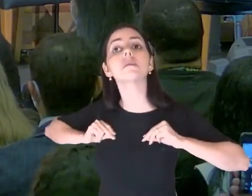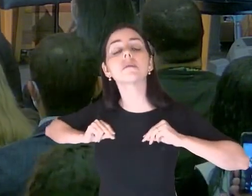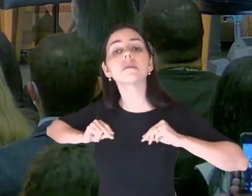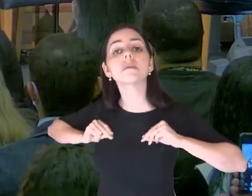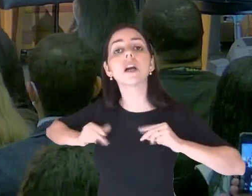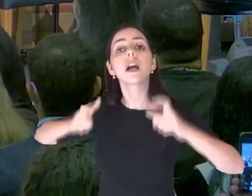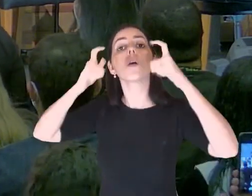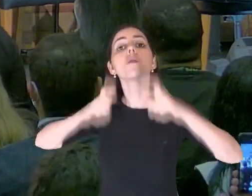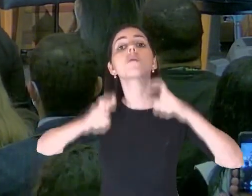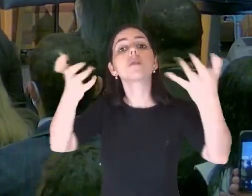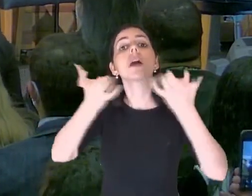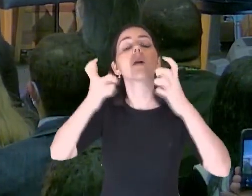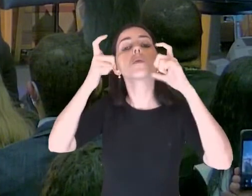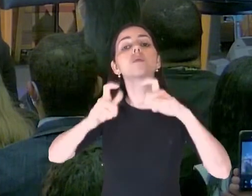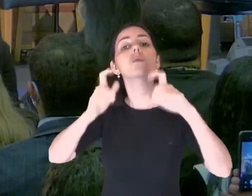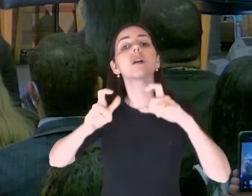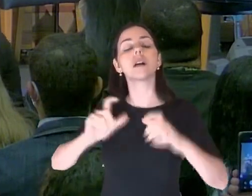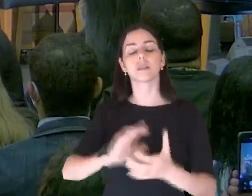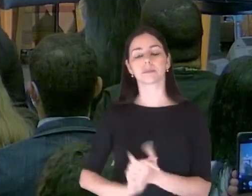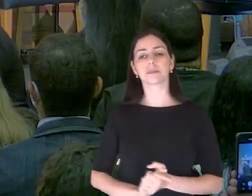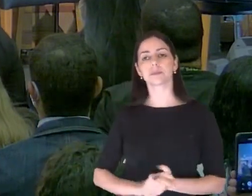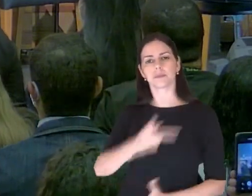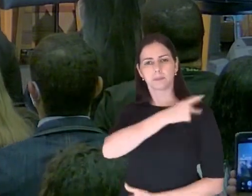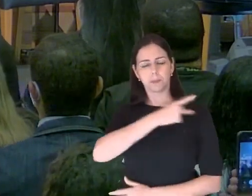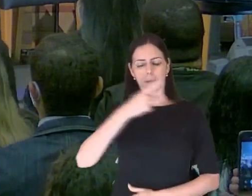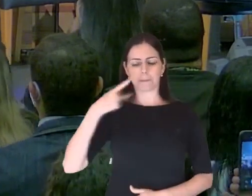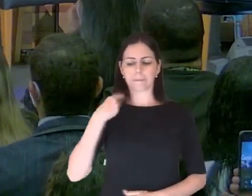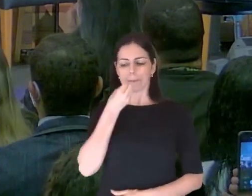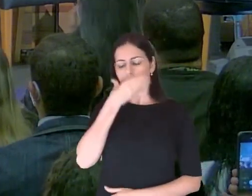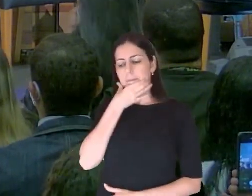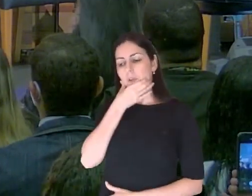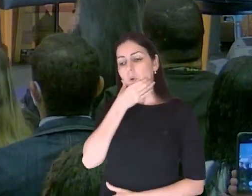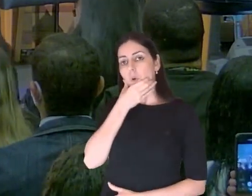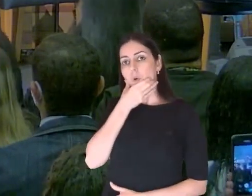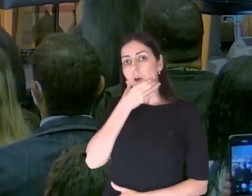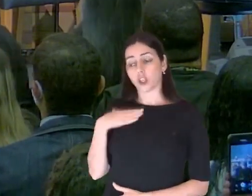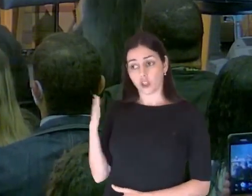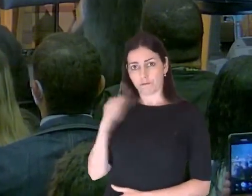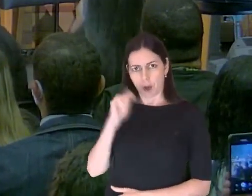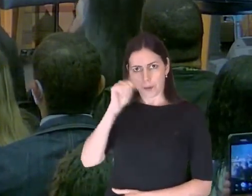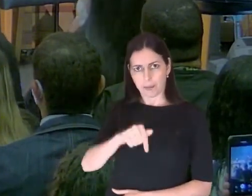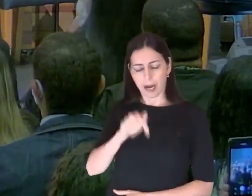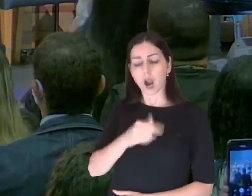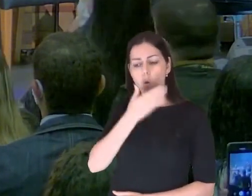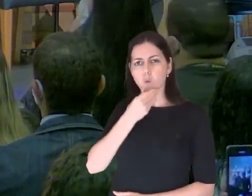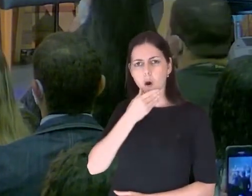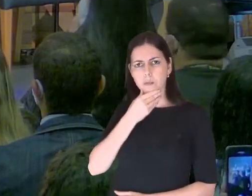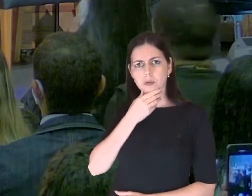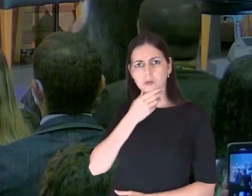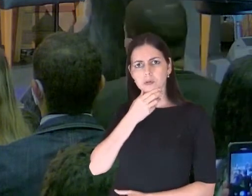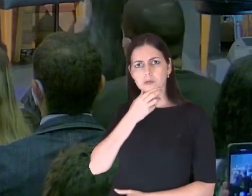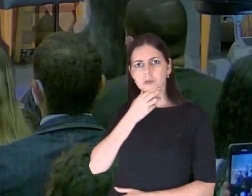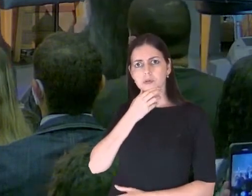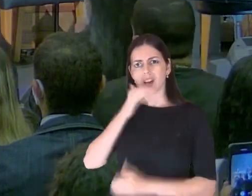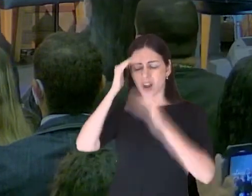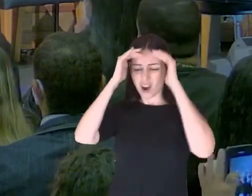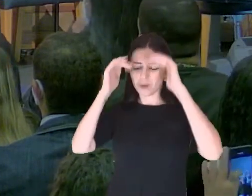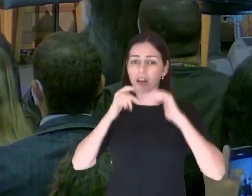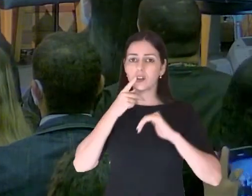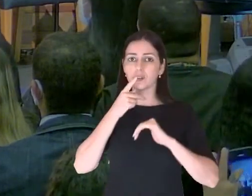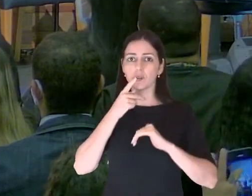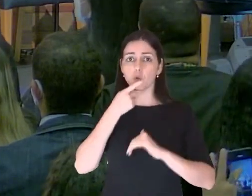Hebron. Pastor Emerson, quando nós viemos para cá, um homem muito sério, um homem que eu respeito, falou assim, Fernanda, não se mete